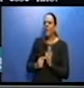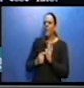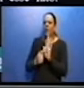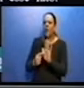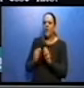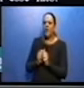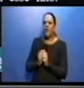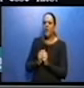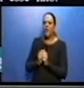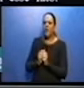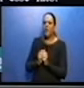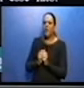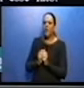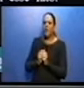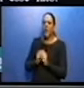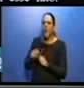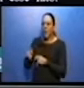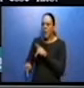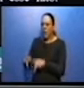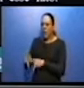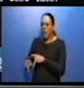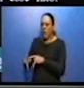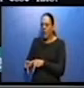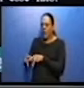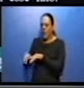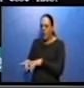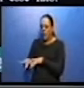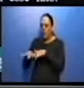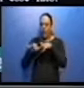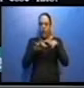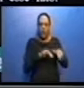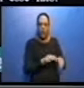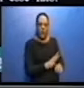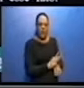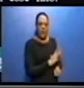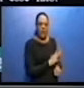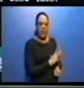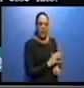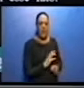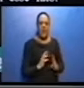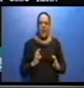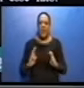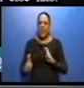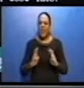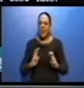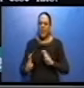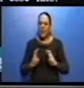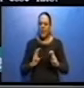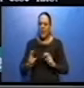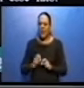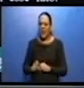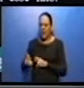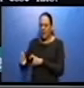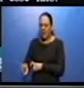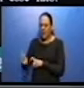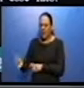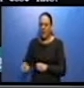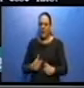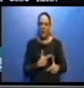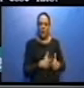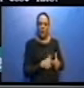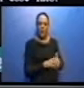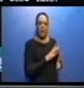brasileira, relacionado ao sistema agrícola e a certos problemas da sociedade urbana, né? Observem